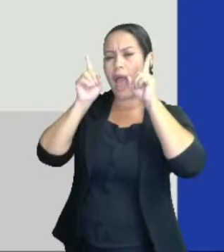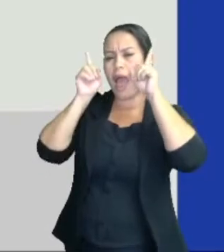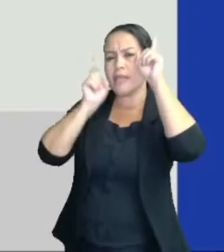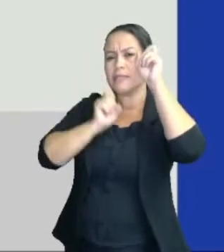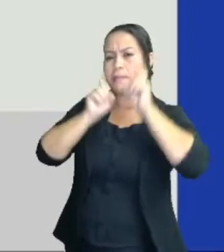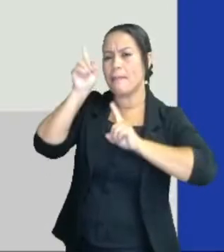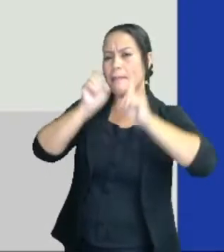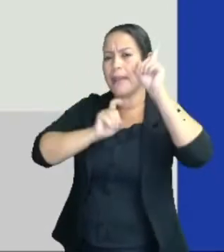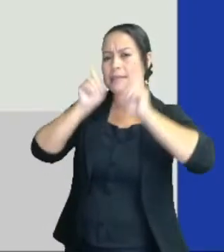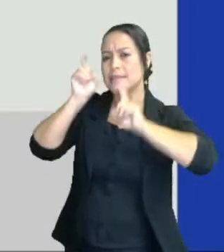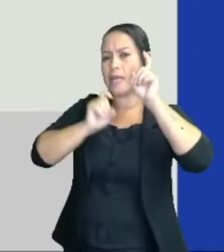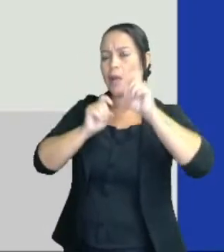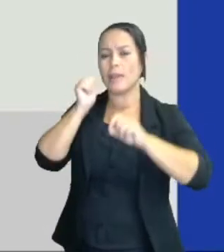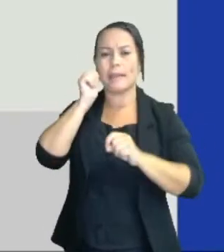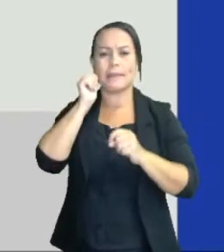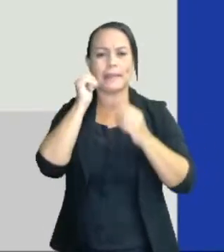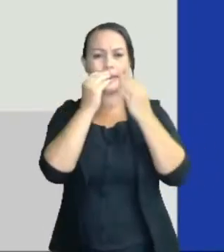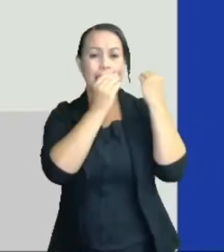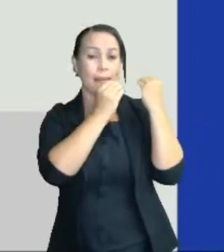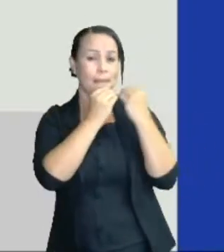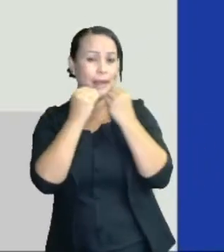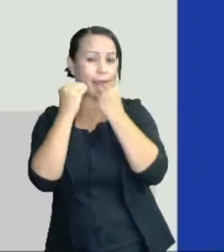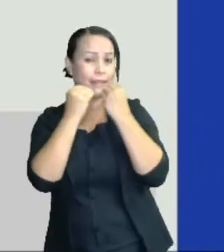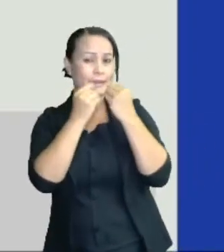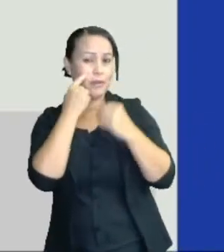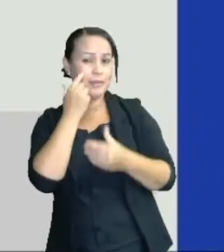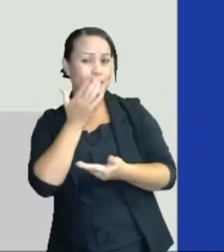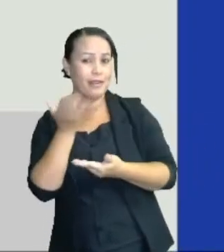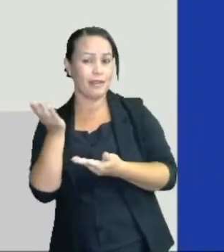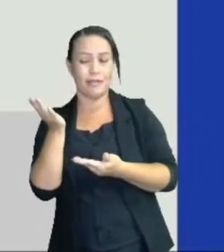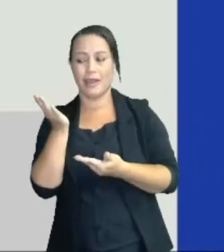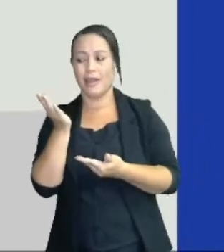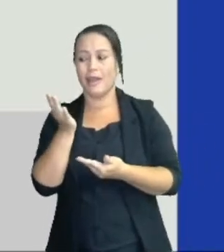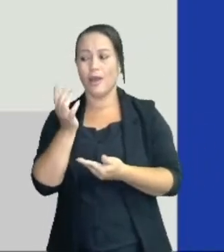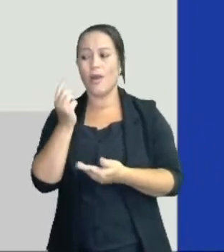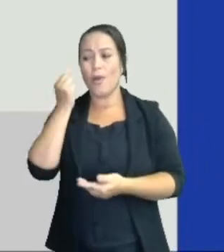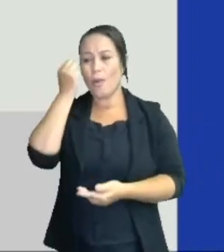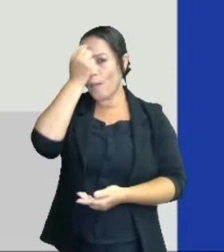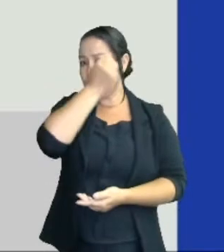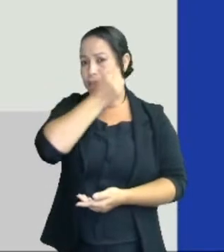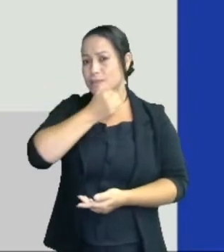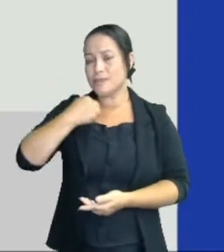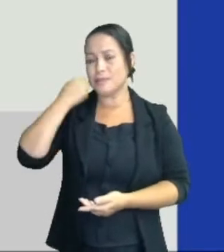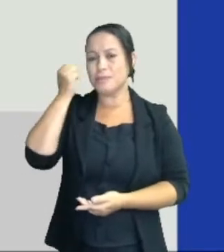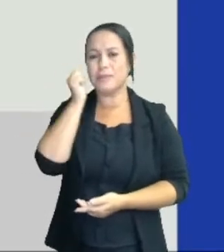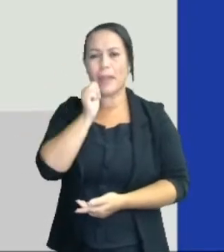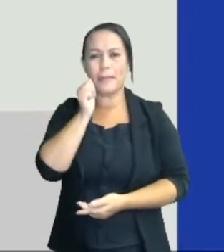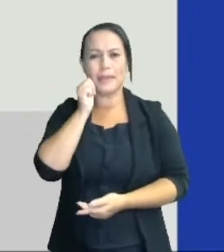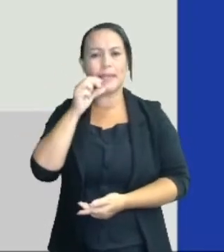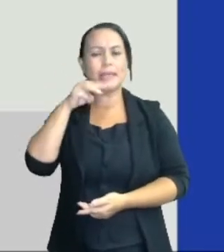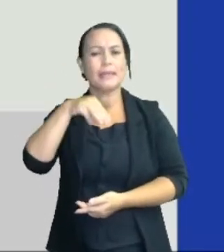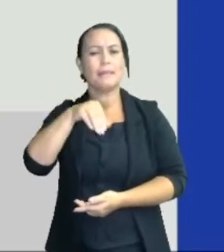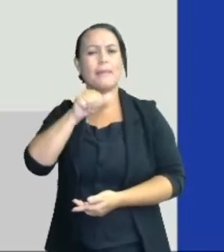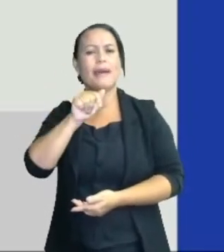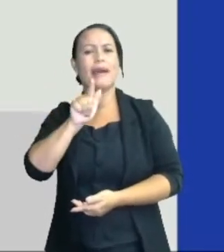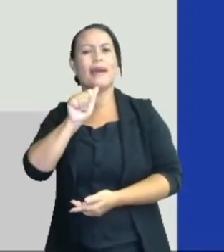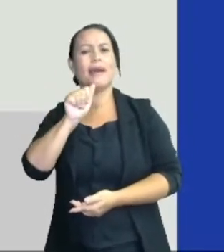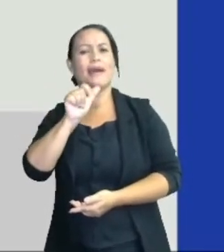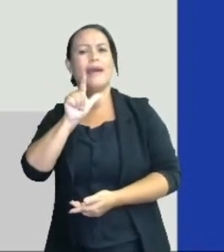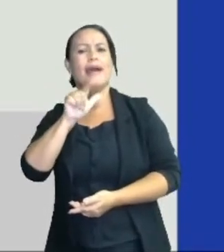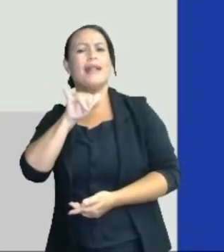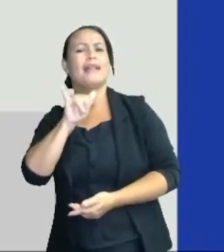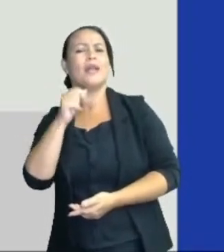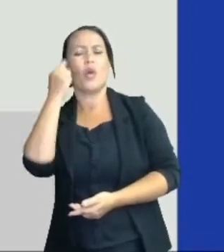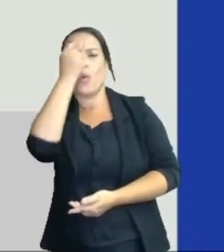Da Magali aqui, ó, nesse quadro. Olha só o rostinho dela. Ela está com o rostinho